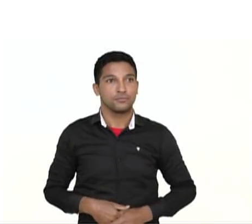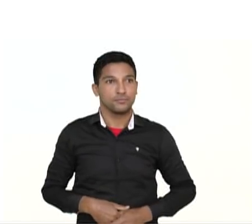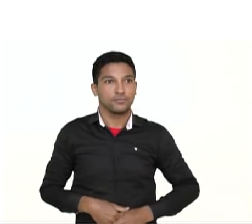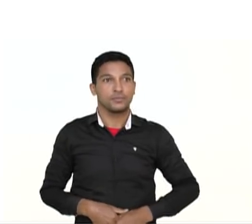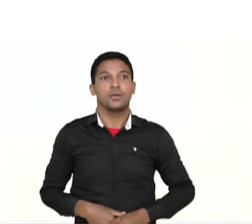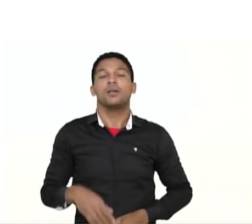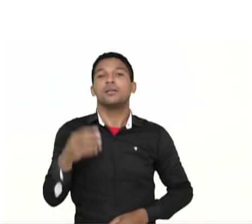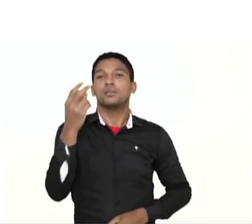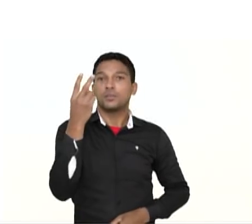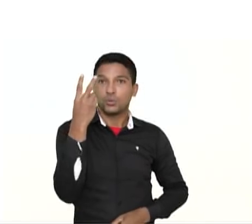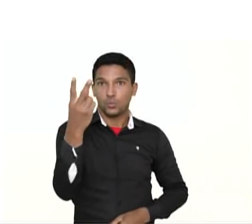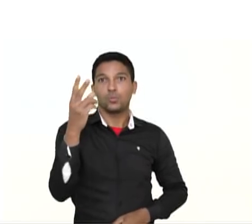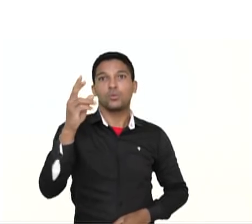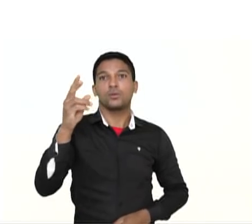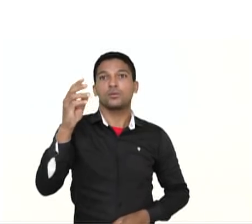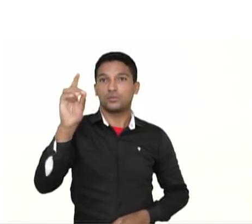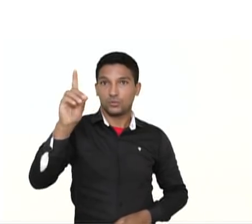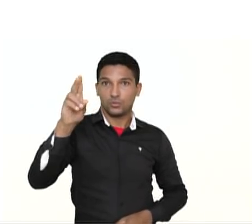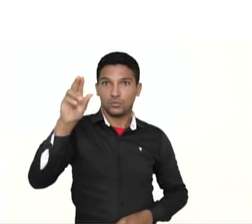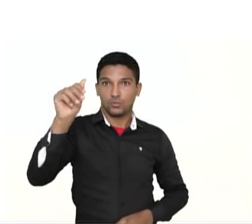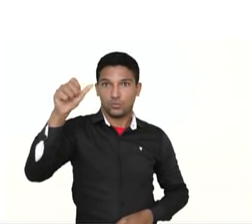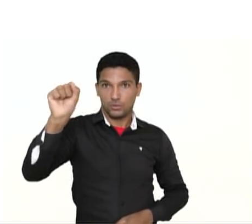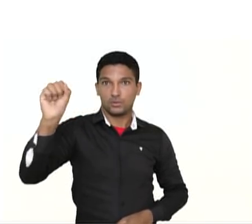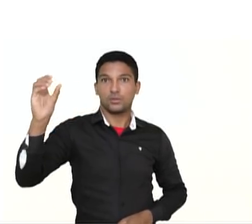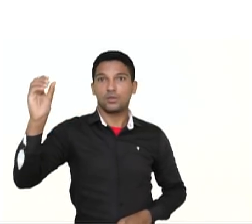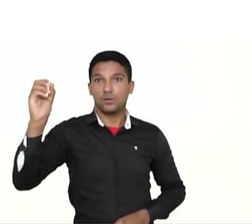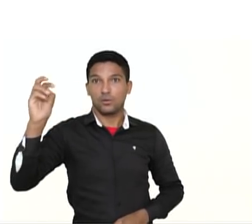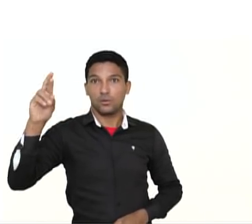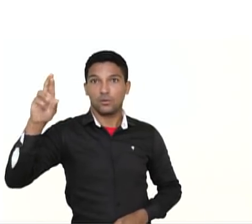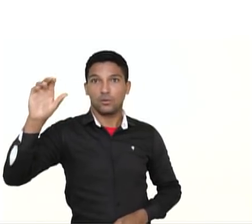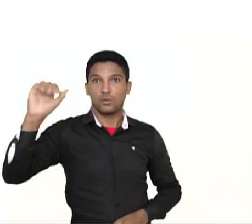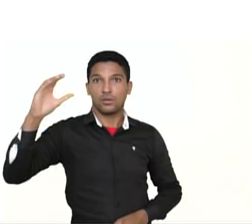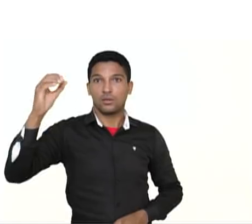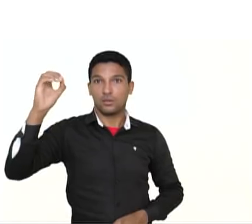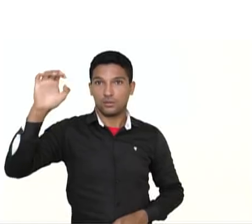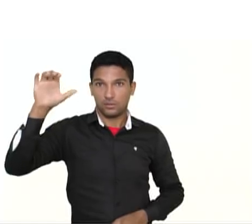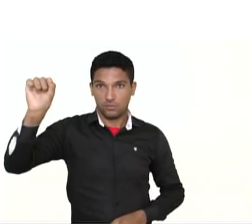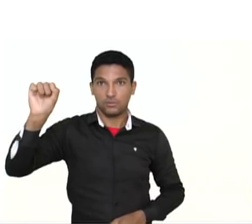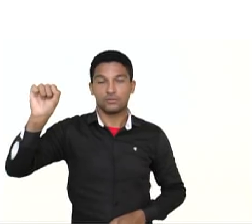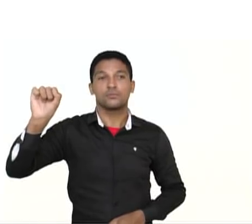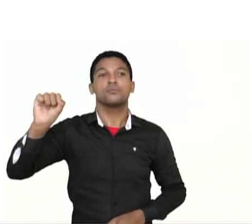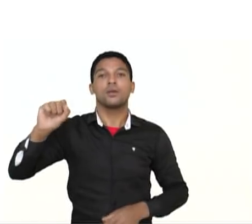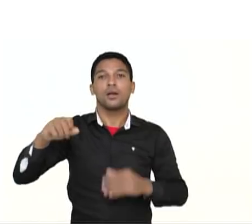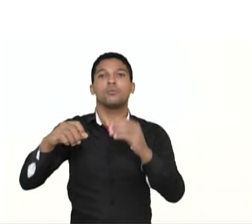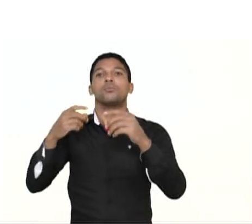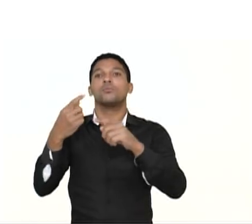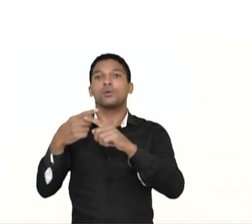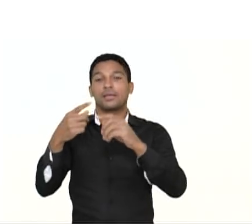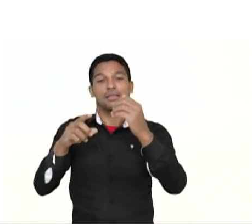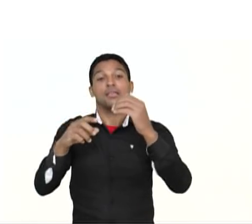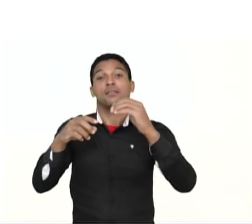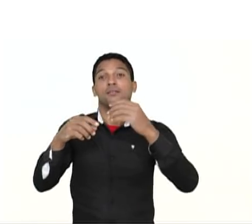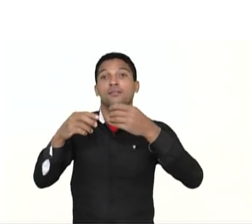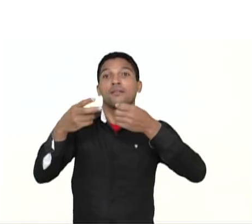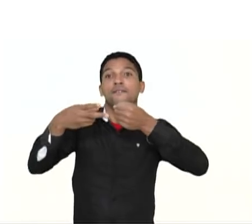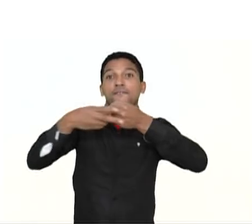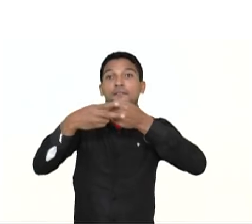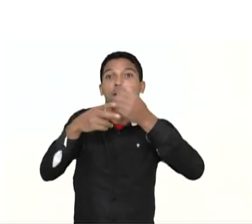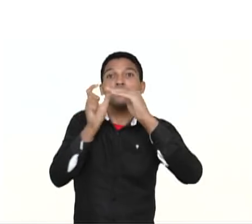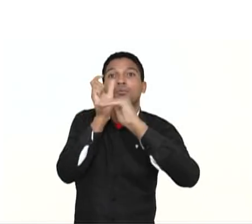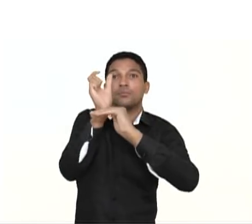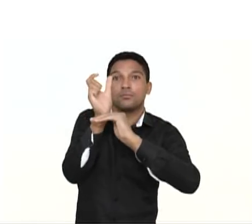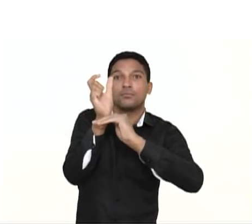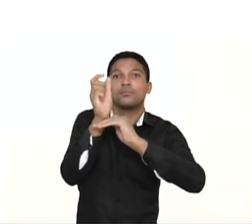2 orações. Então, eu marquei para vocês aqui, ó. Especialistas preveem, né? Nós temos o verbo prever e nós temos